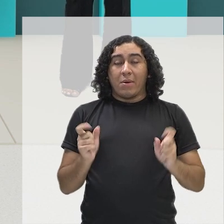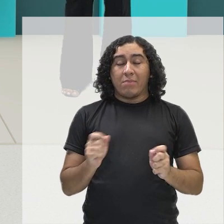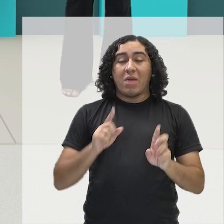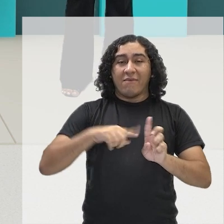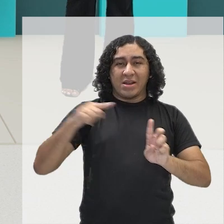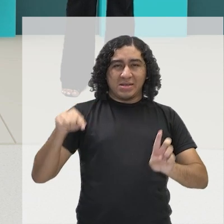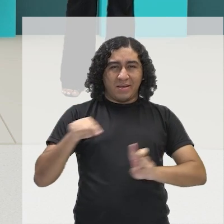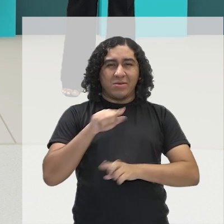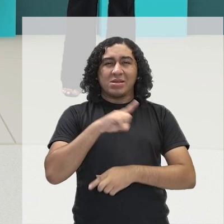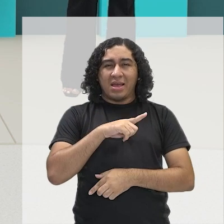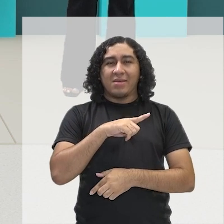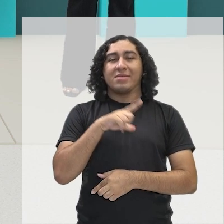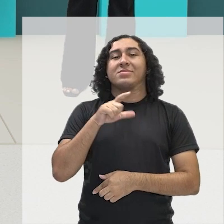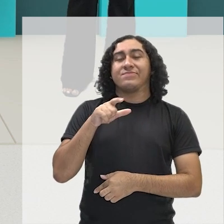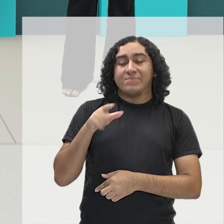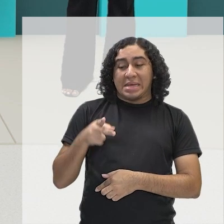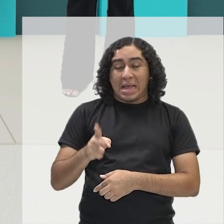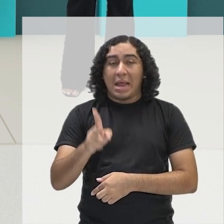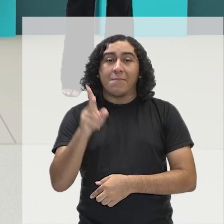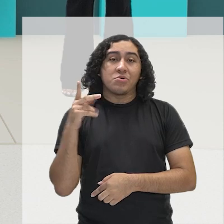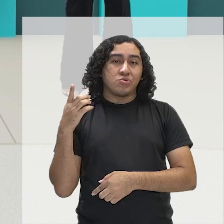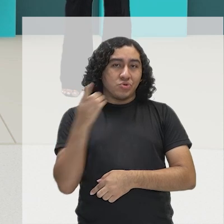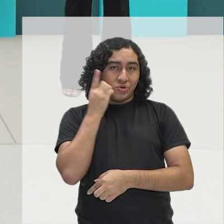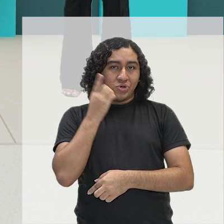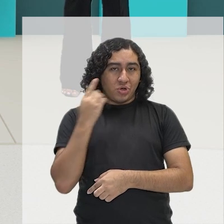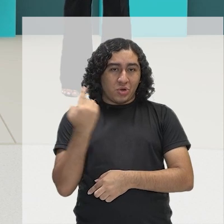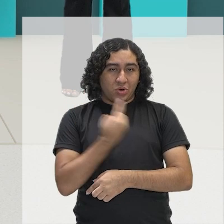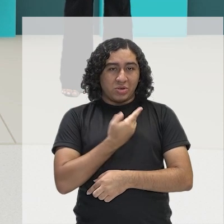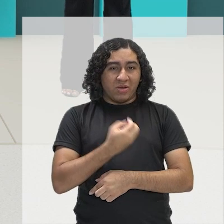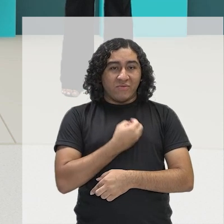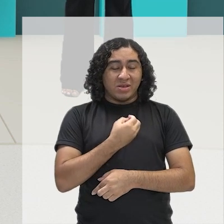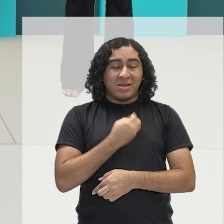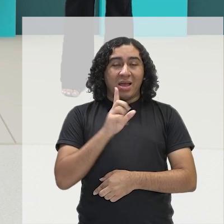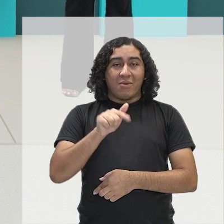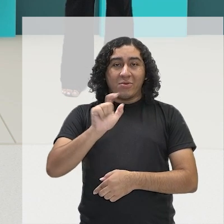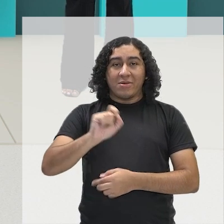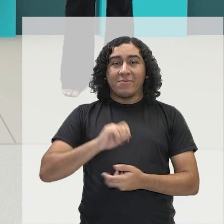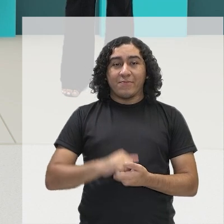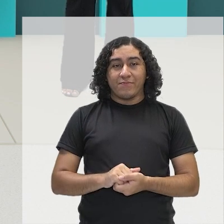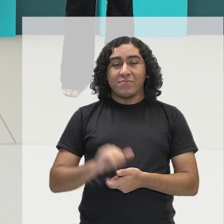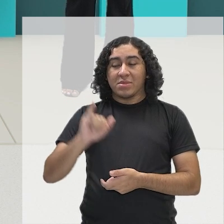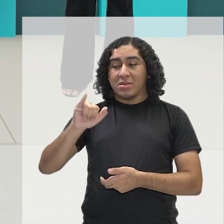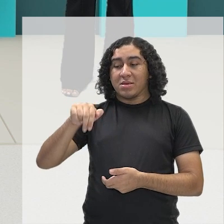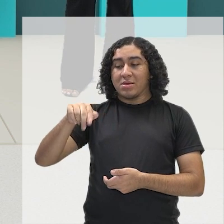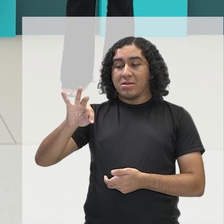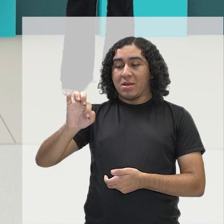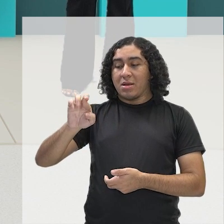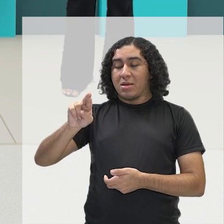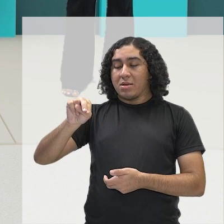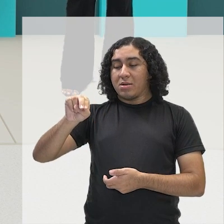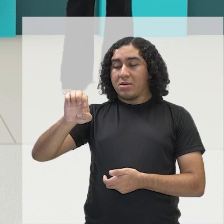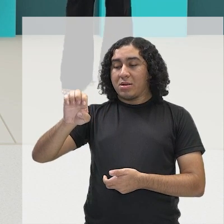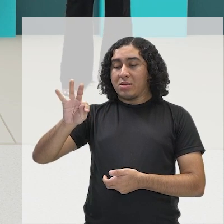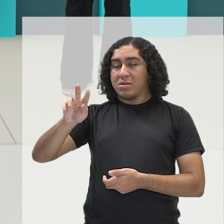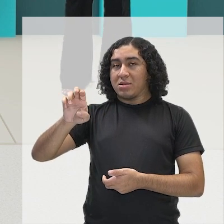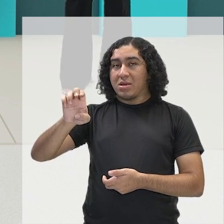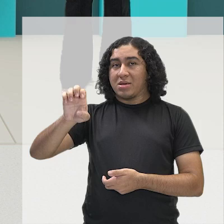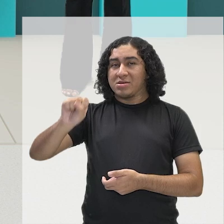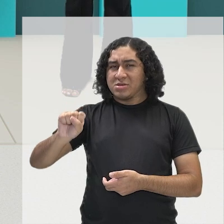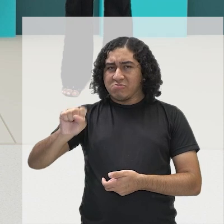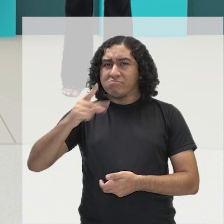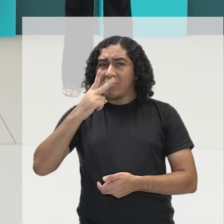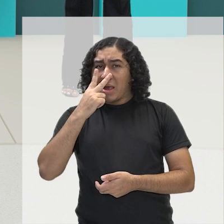de uma variação que é muito presente aí nos nossos dias, que nós podemos chamar de internetês, né? Que é como